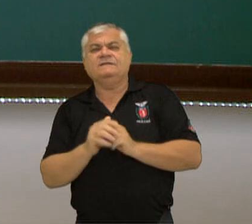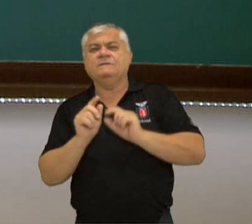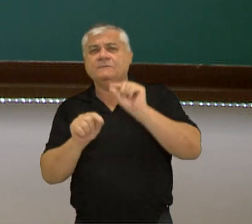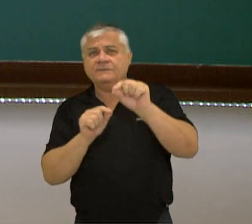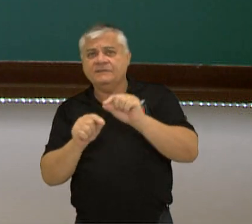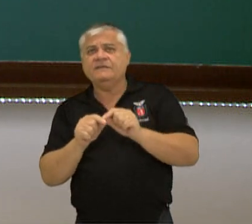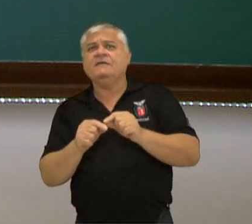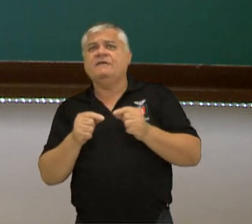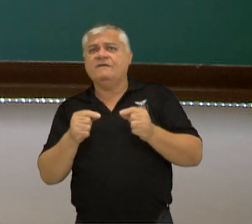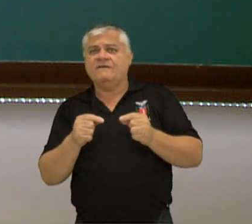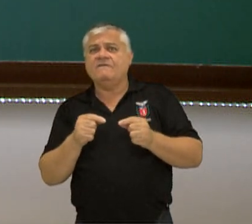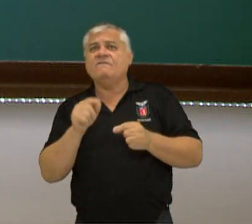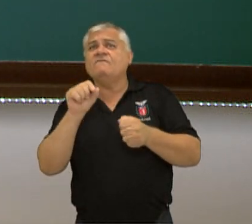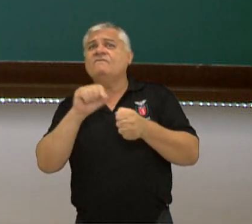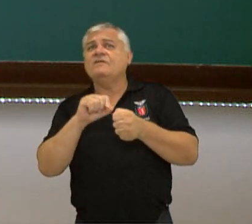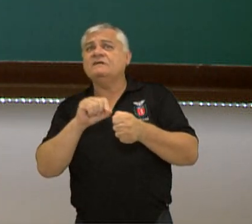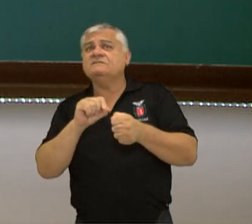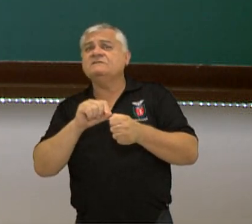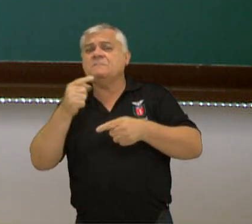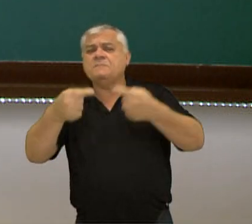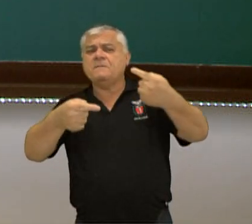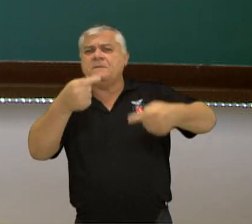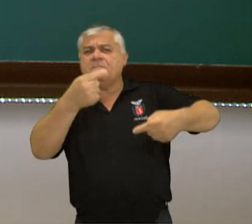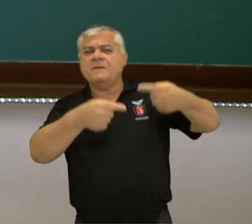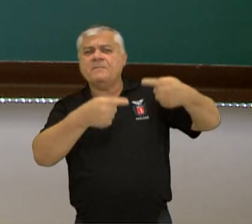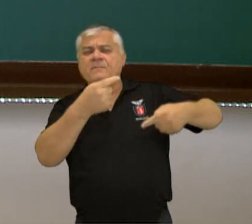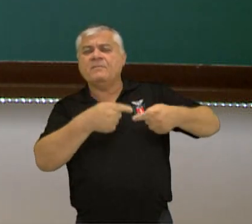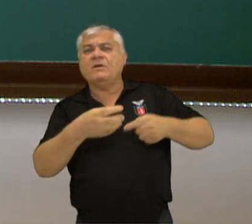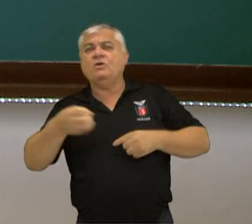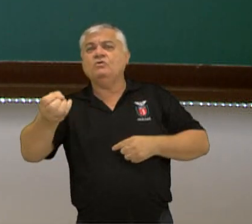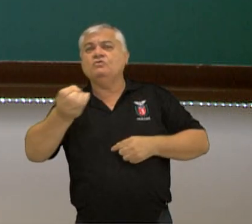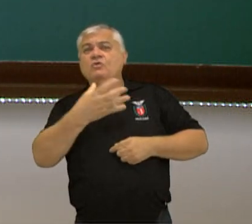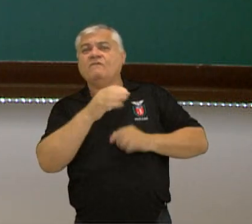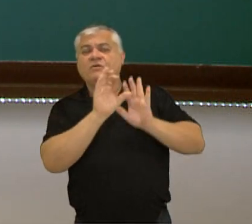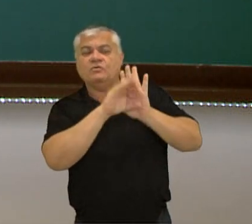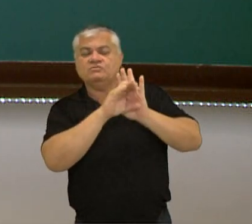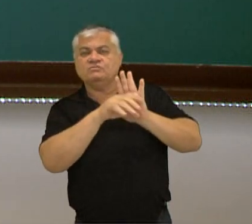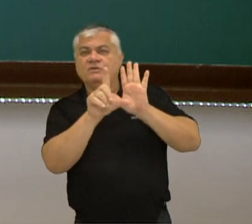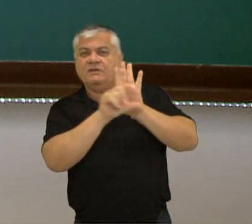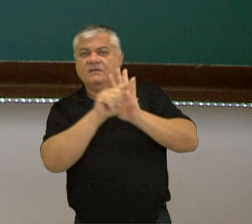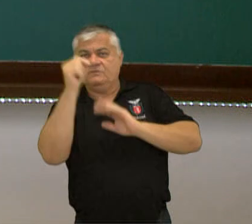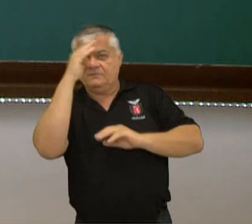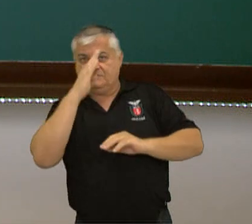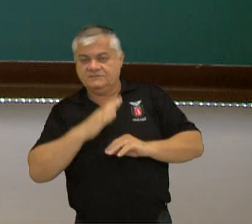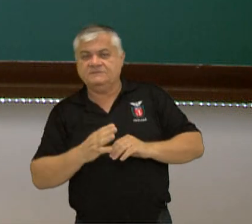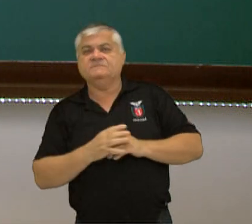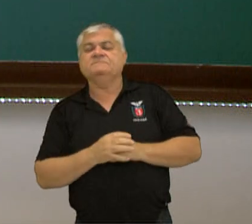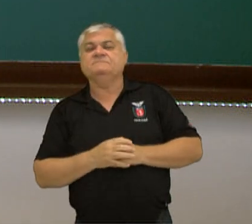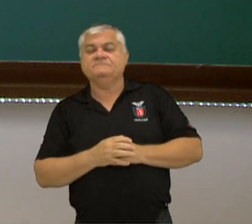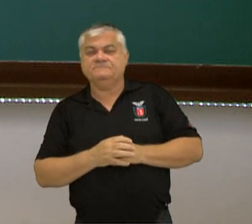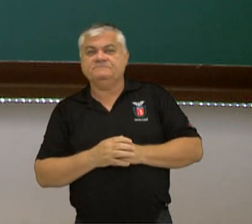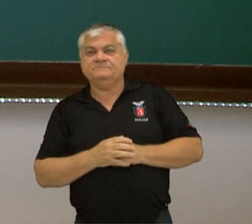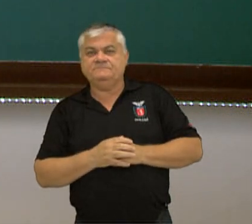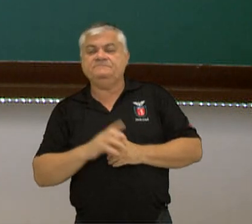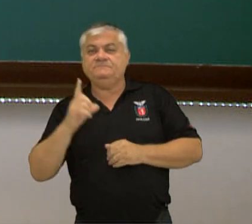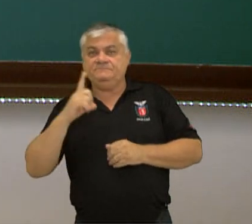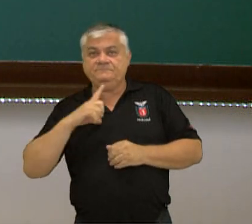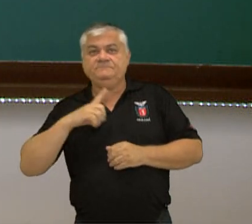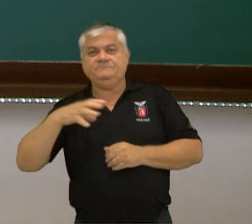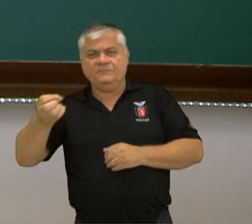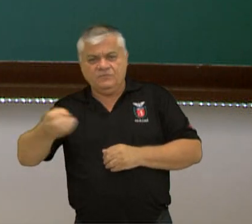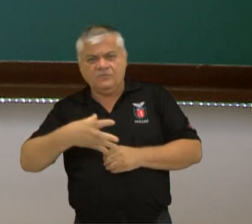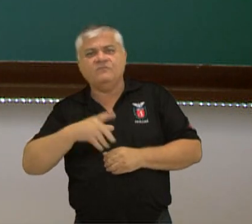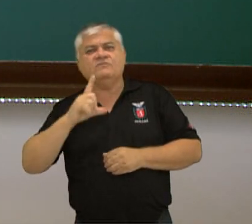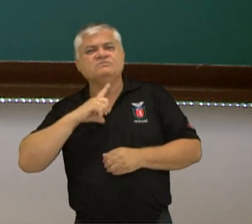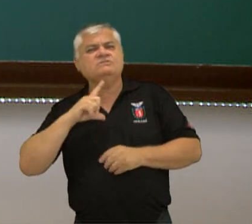viria a discutir a nova Constituição do Brasil. Dentre as novidades,